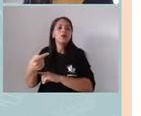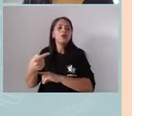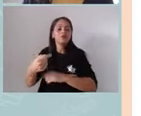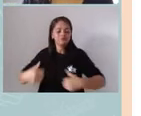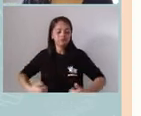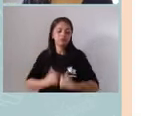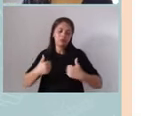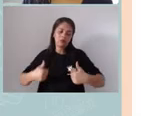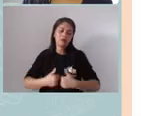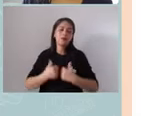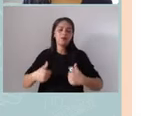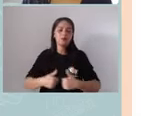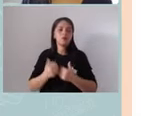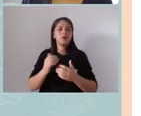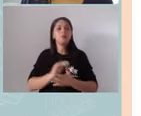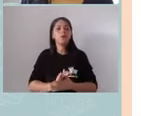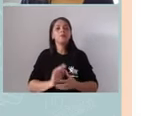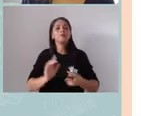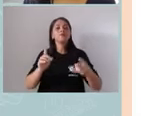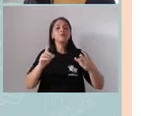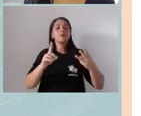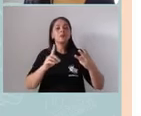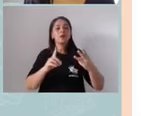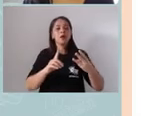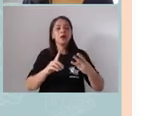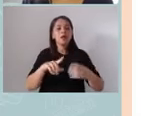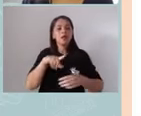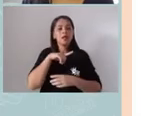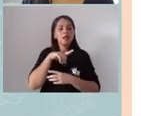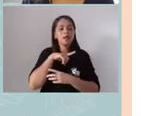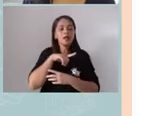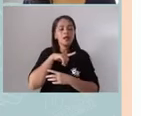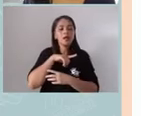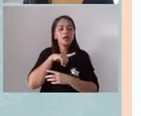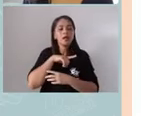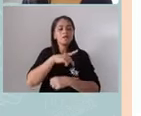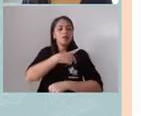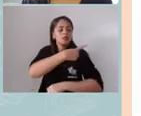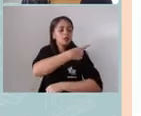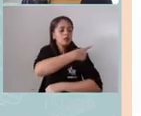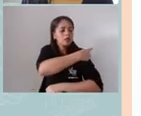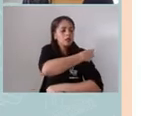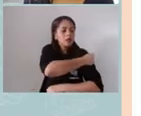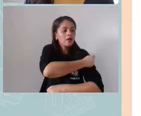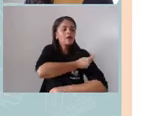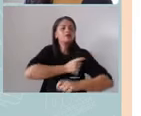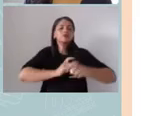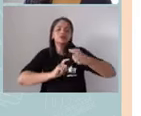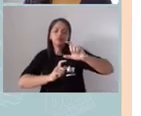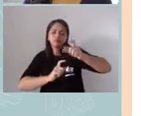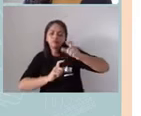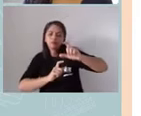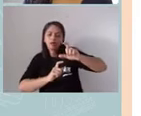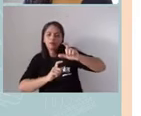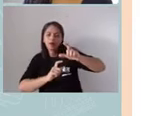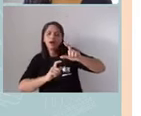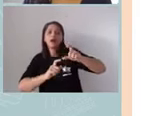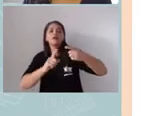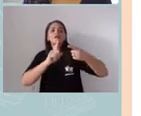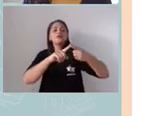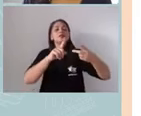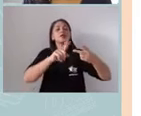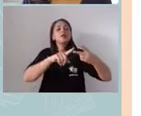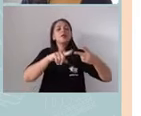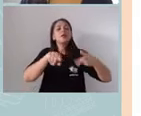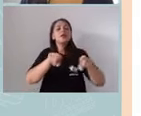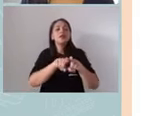imunológica. Então, a gente tem a vacina da Pfizer e a vacina da Moderna, são duas vacinas que utilizam essa tecnologia, tá? São